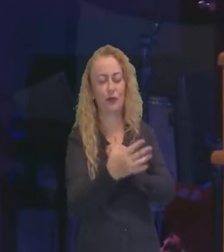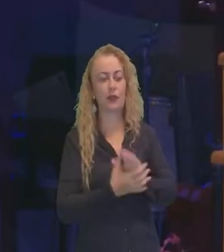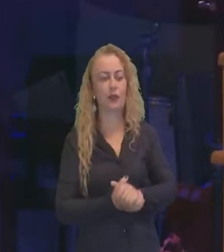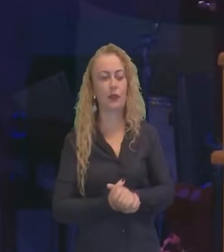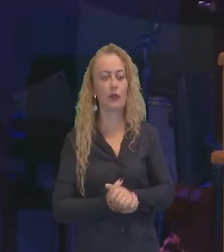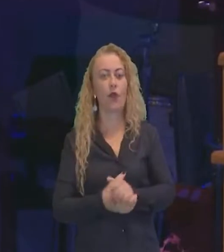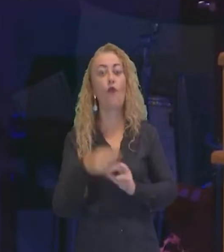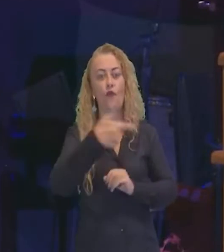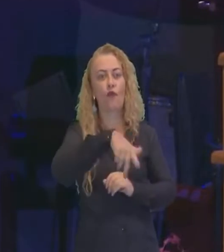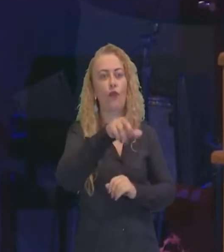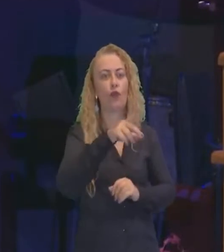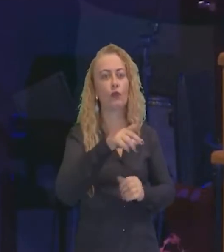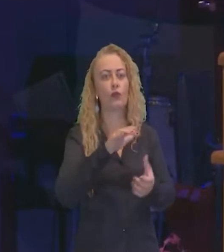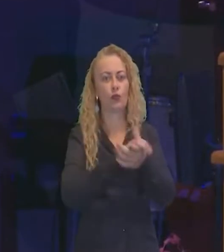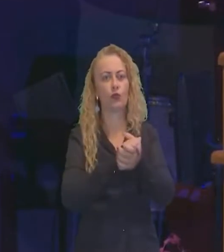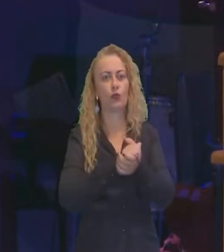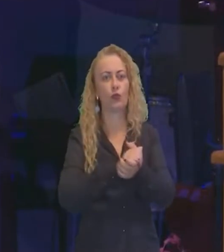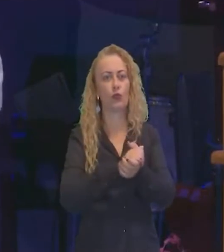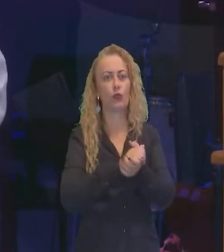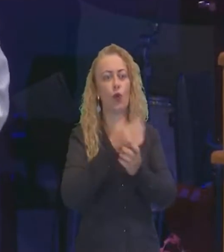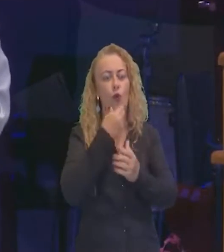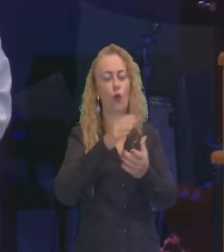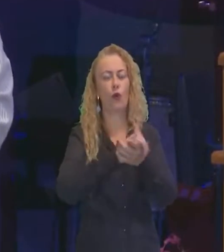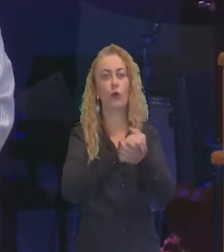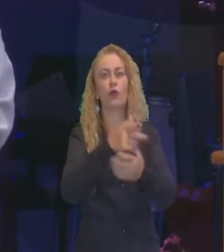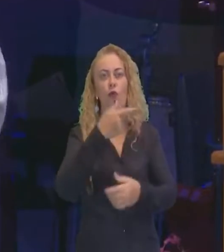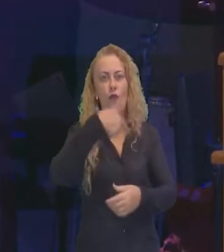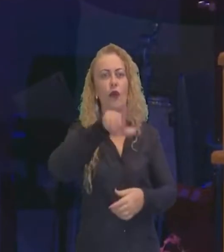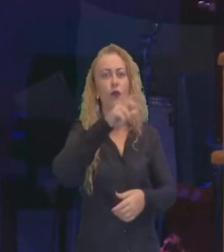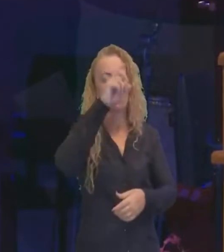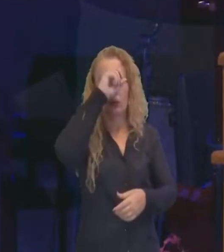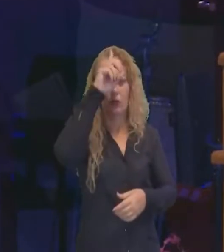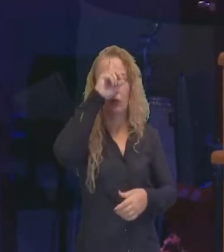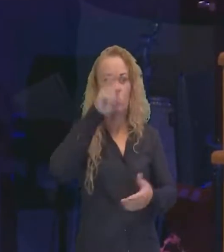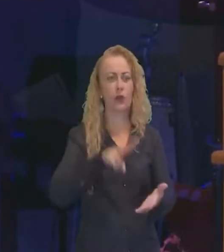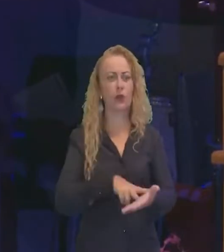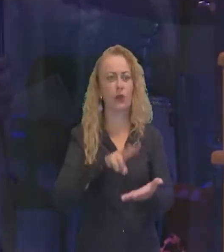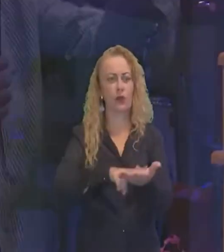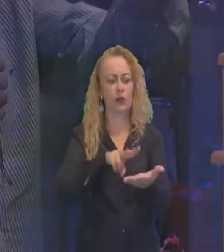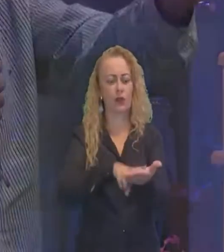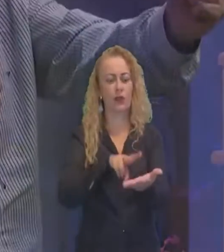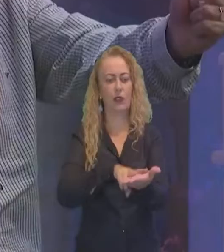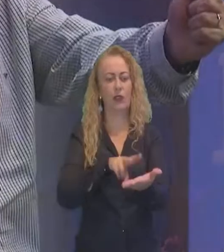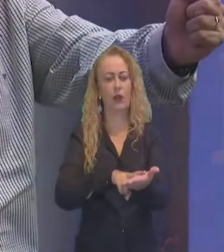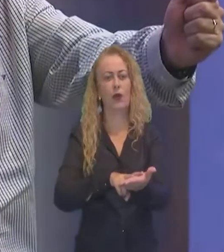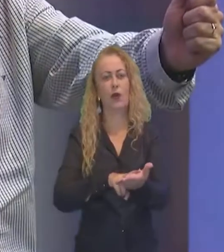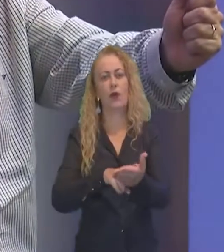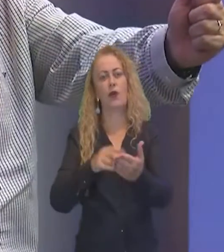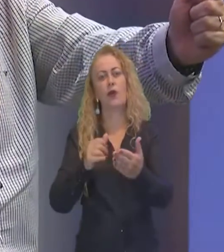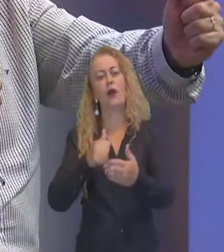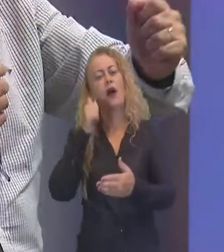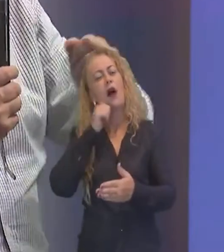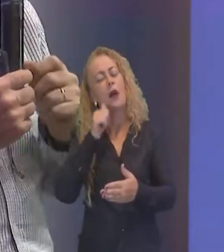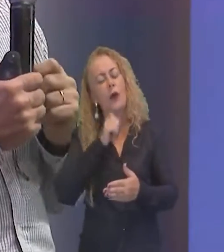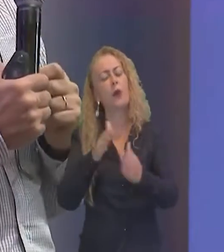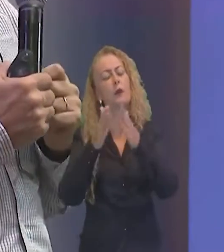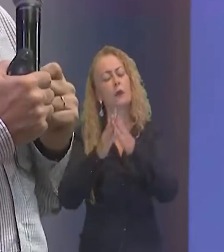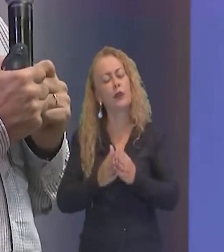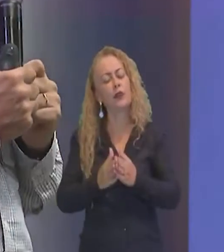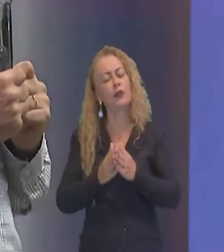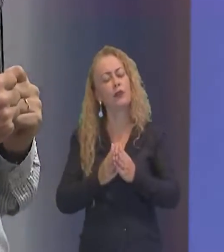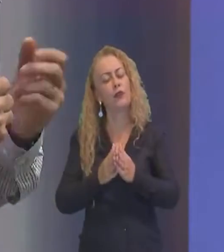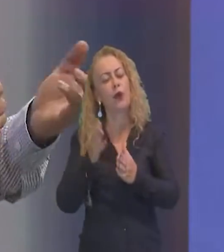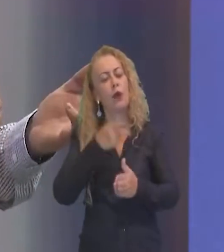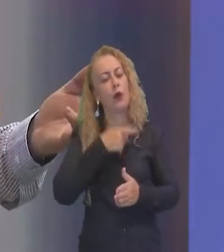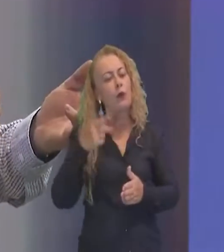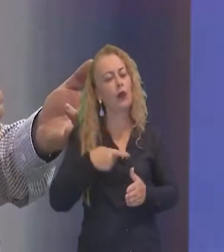hospital, internou. Ela ligou para mim desesperada: pastor, pelo amor de Deus, vai lá orar pelo meu marido. E o